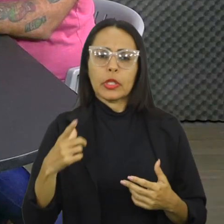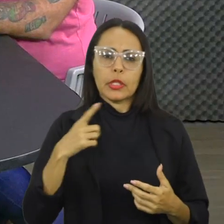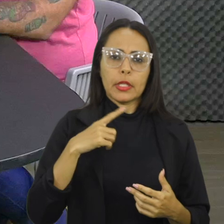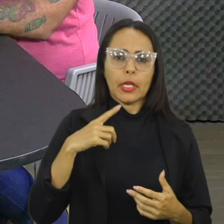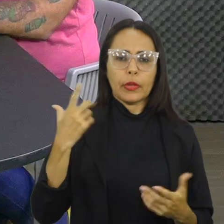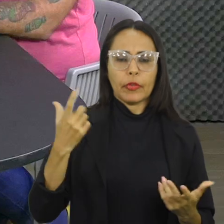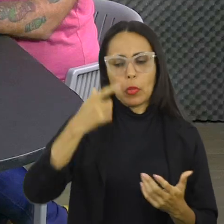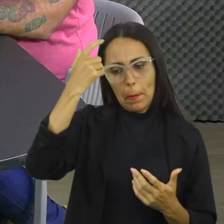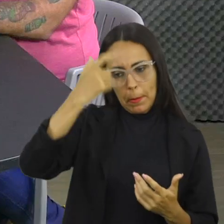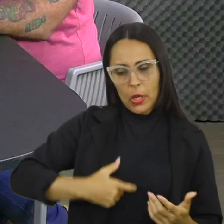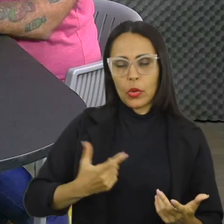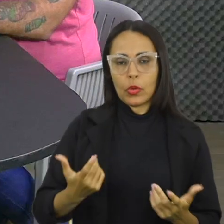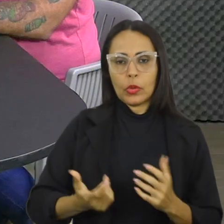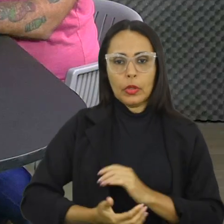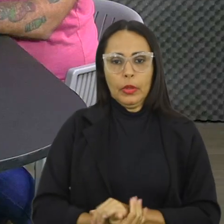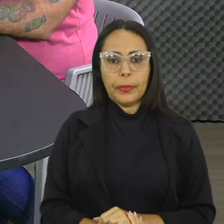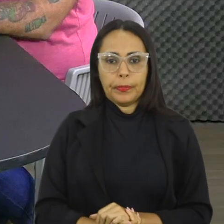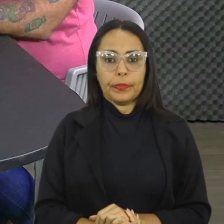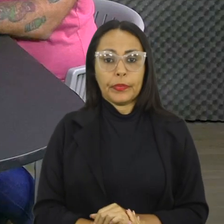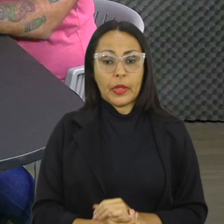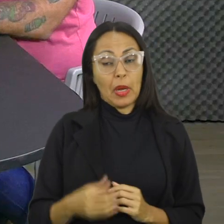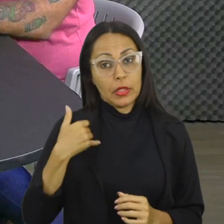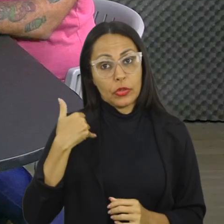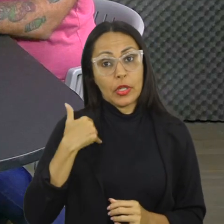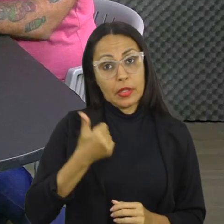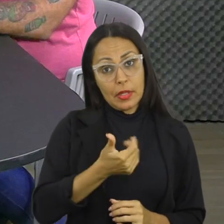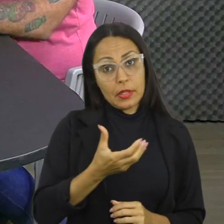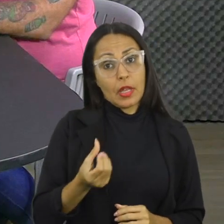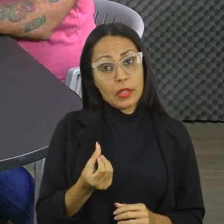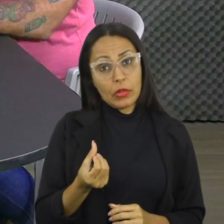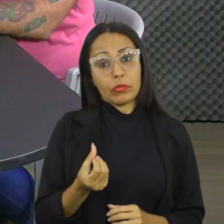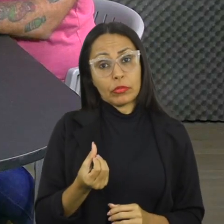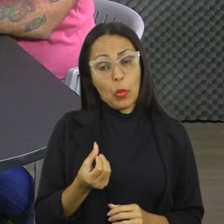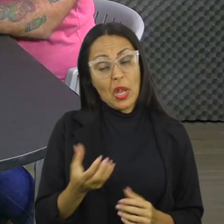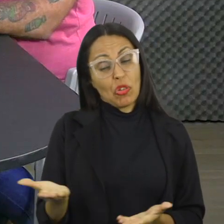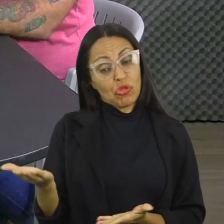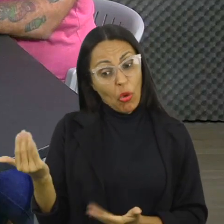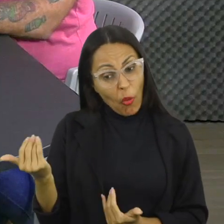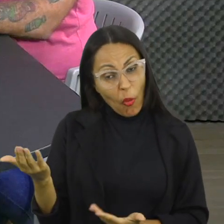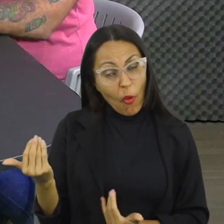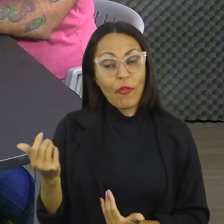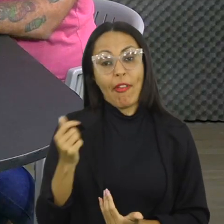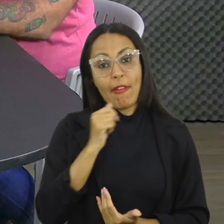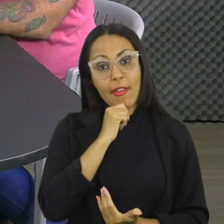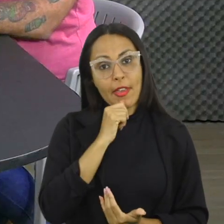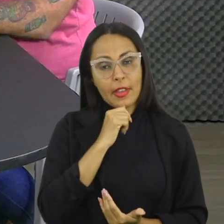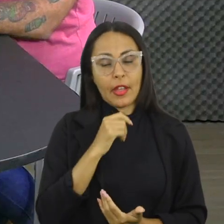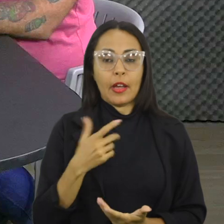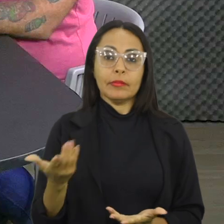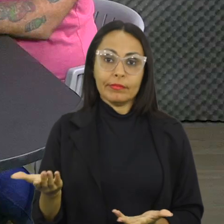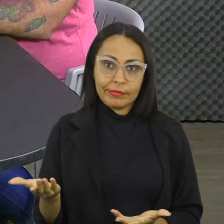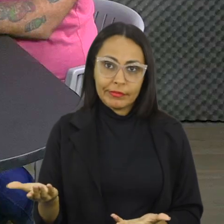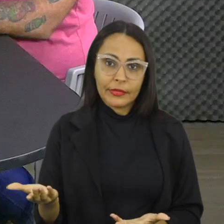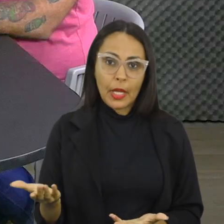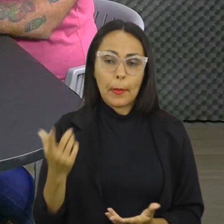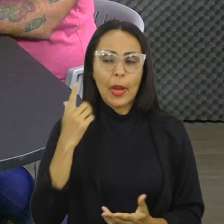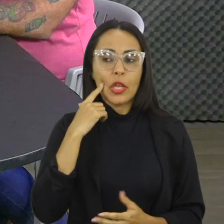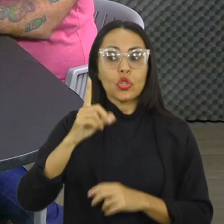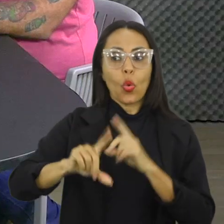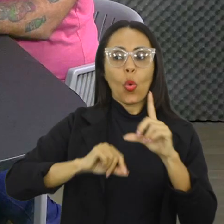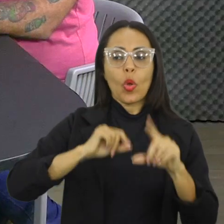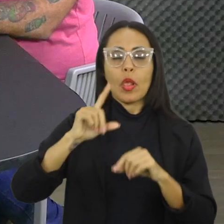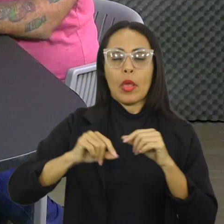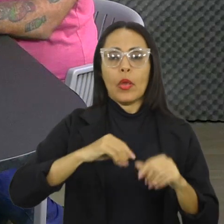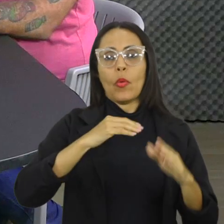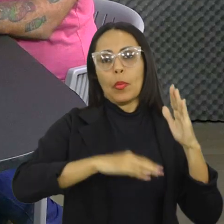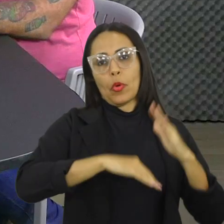ver comigo. Mas eu tinha 16 anos, eu era muito nova. Eu sei hoje que eu era muito nova para escolher uma